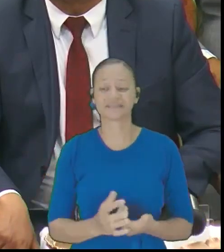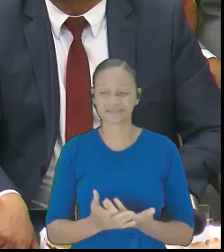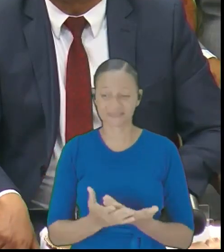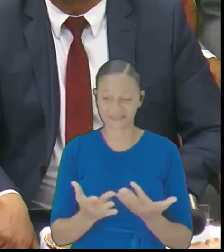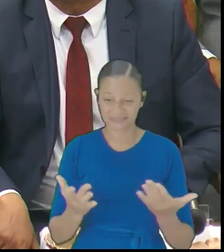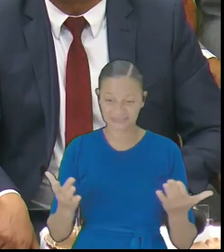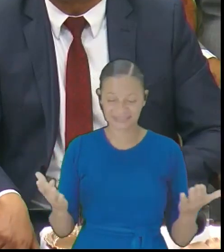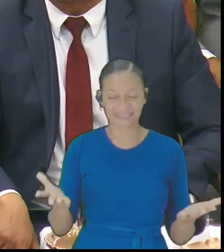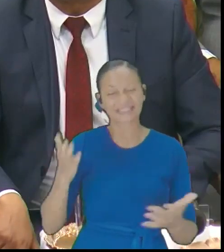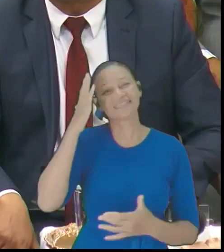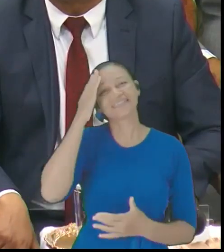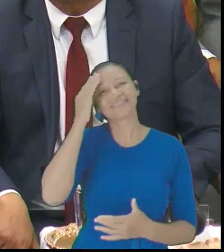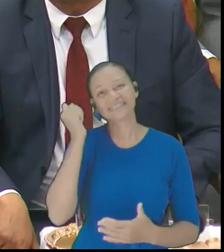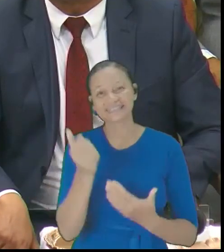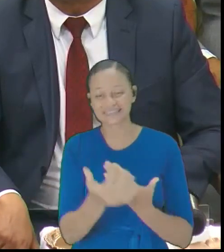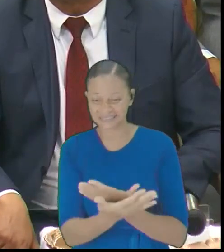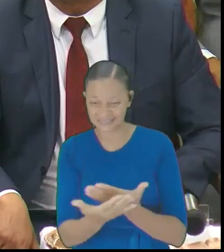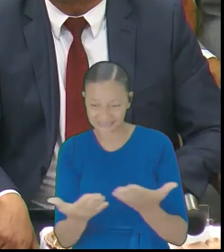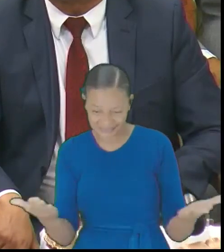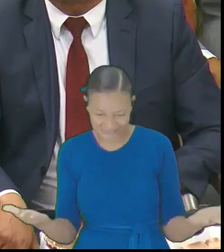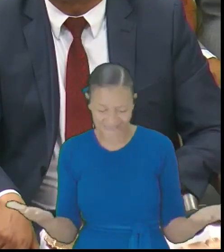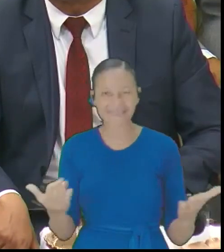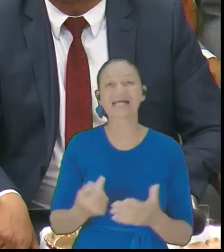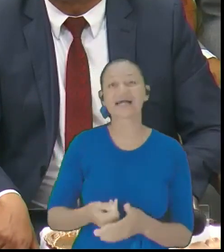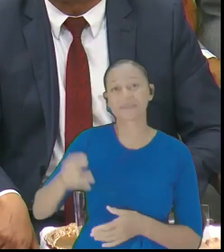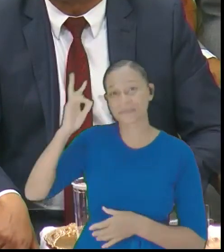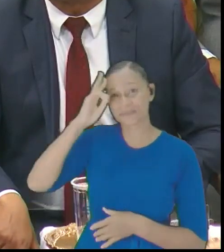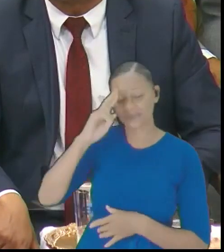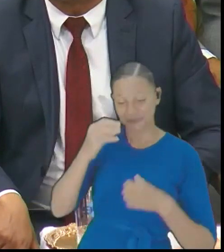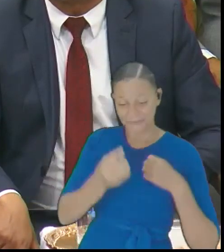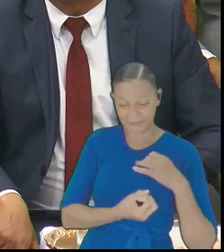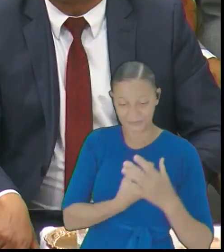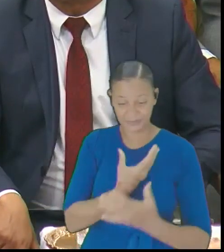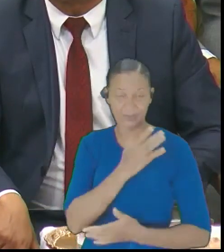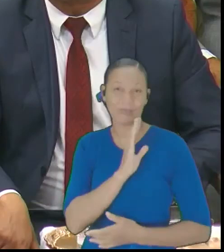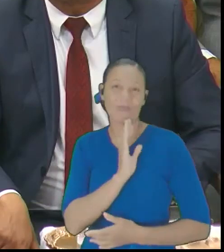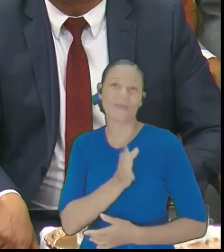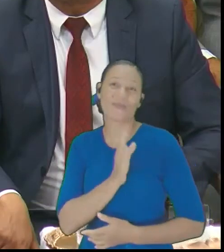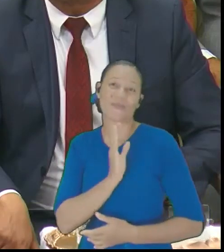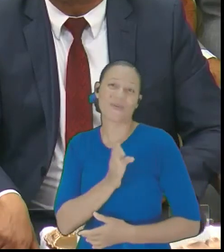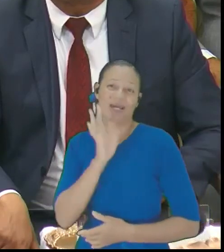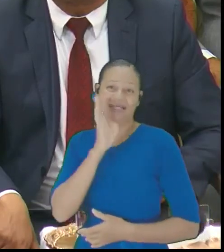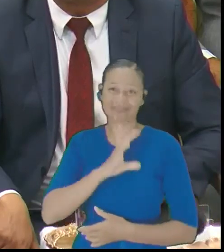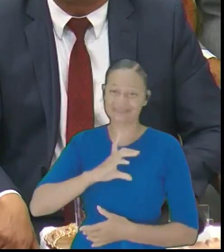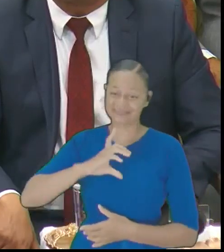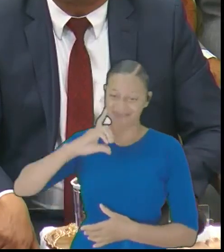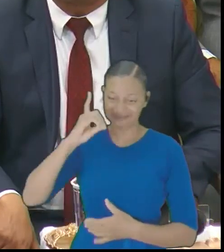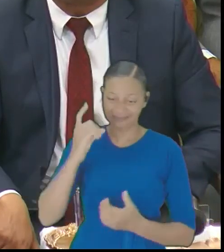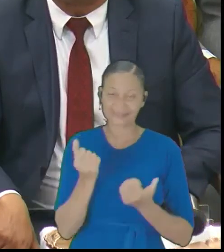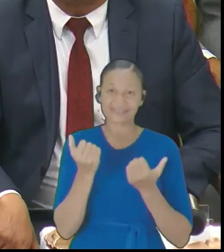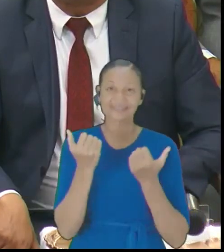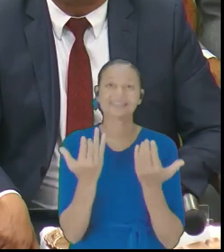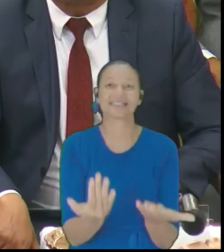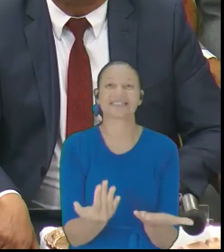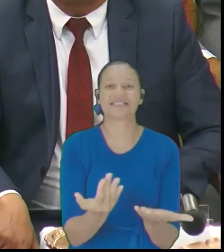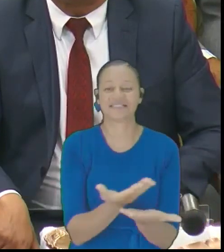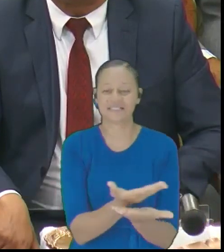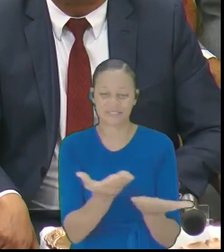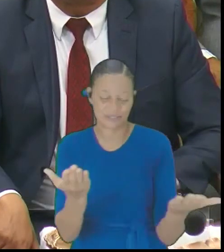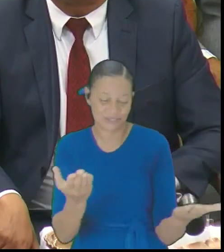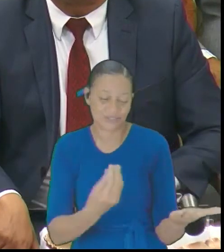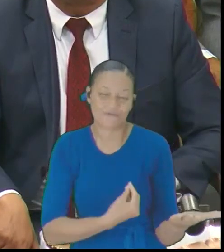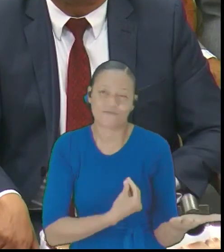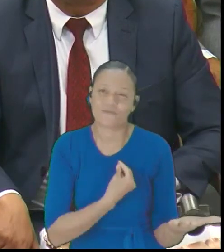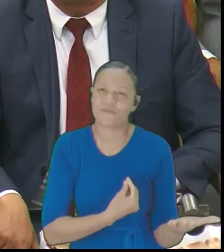Sabe o que o Senhor ministra nessa noite ao meu coração? Quem é que Deus pôs sobre a sua vida que